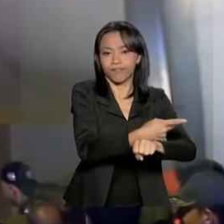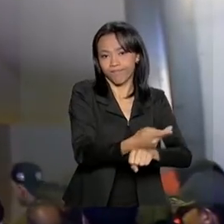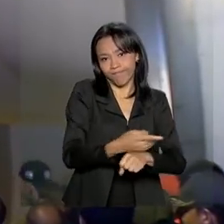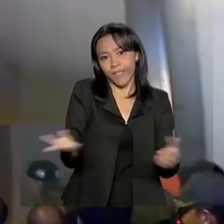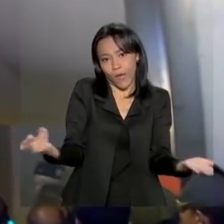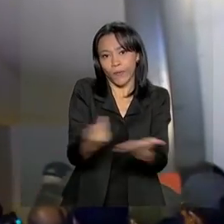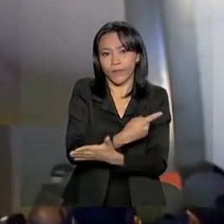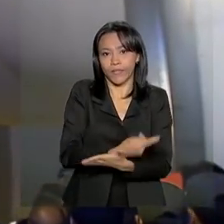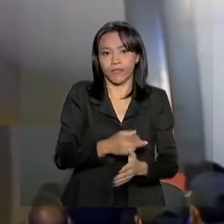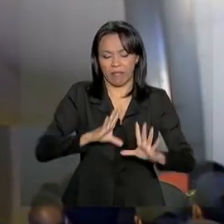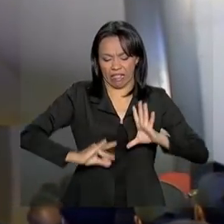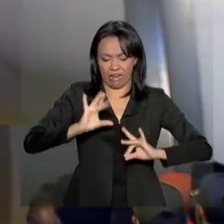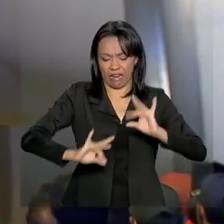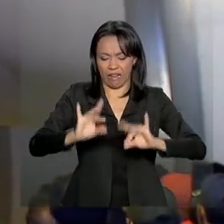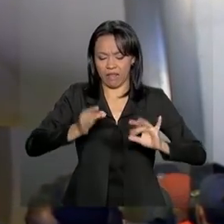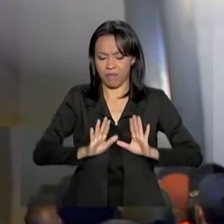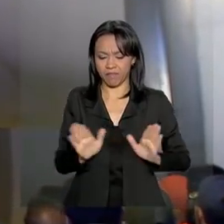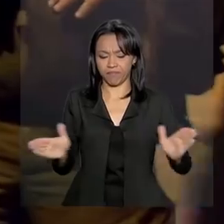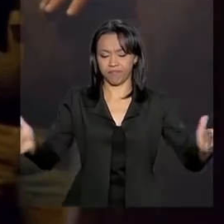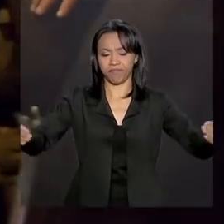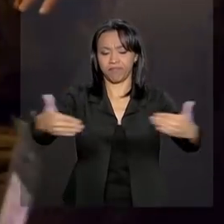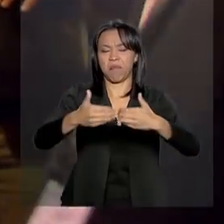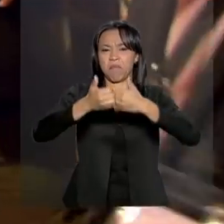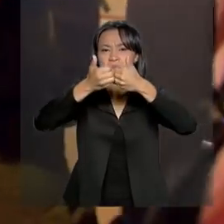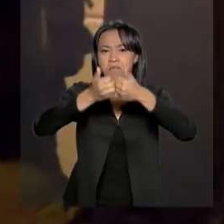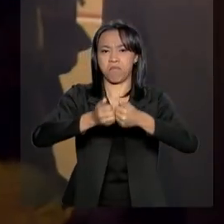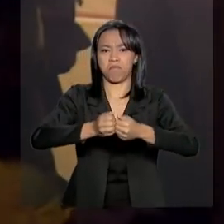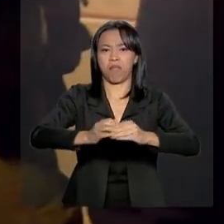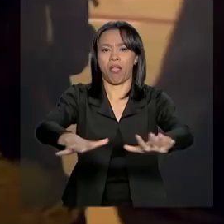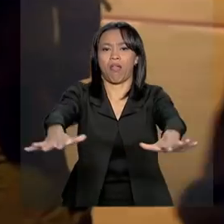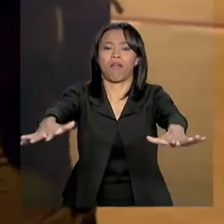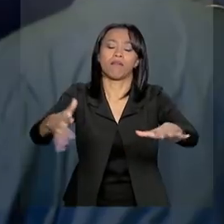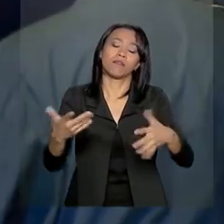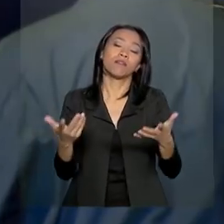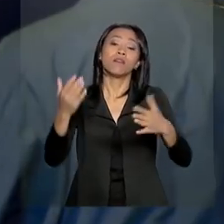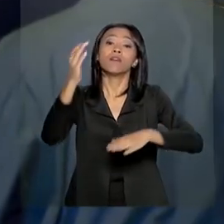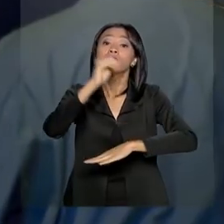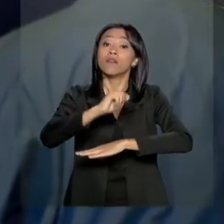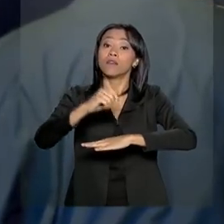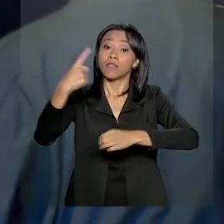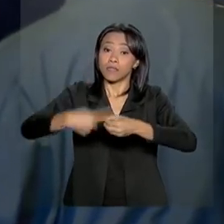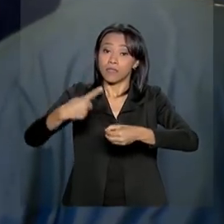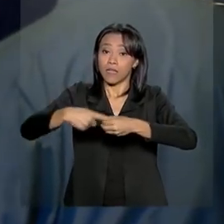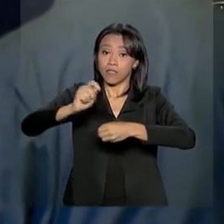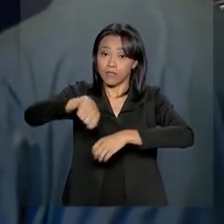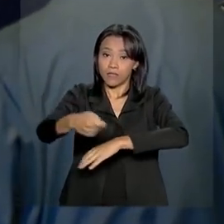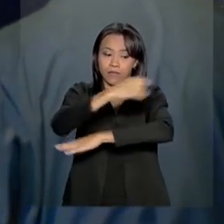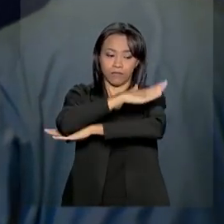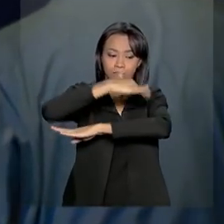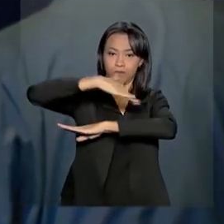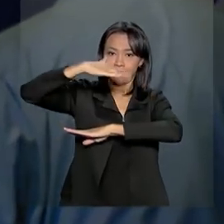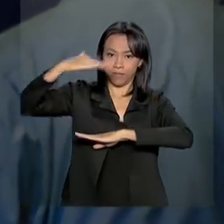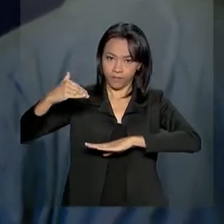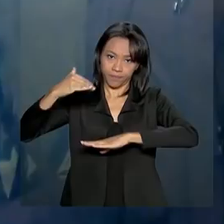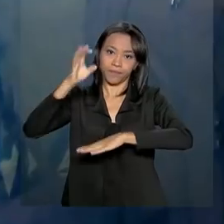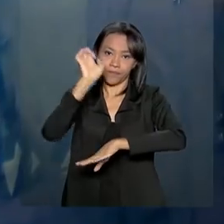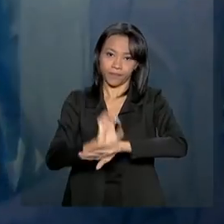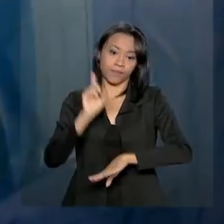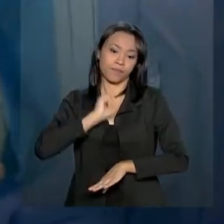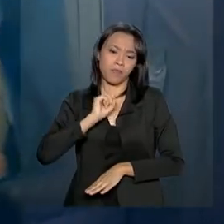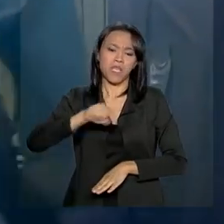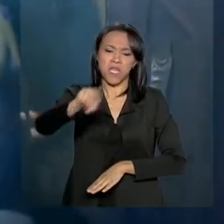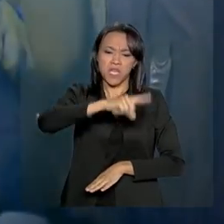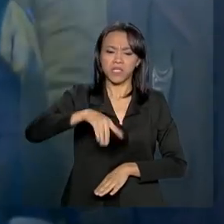do Feijão em Brumadinho, Minas Gerais. Há nesse grupo engenheiros, médicos e especialistas em tecnologias e